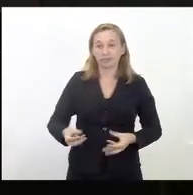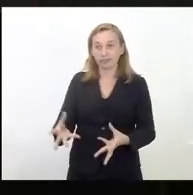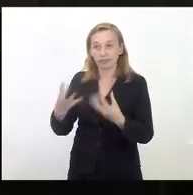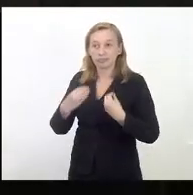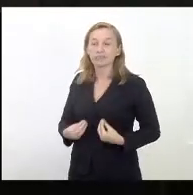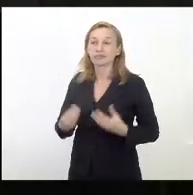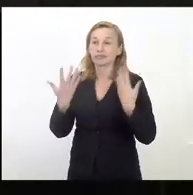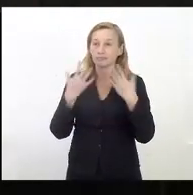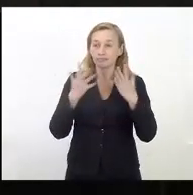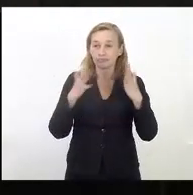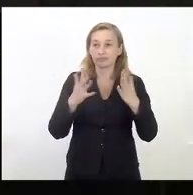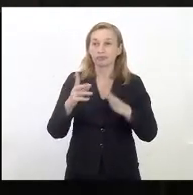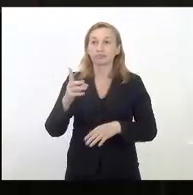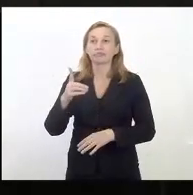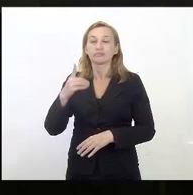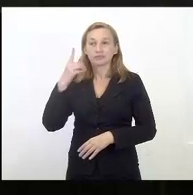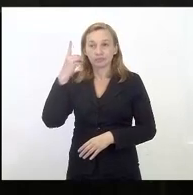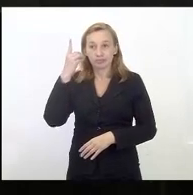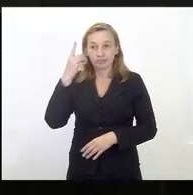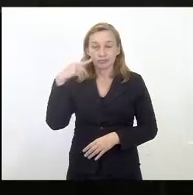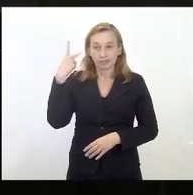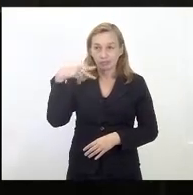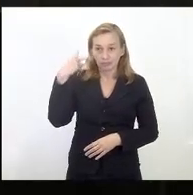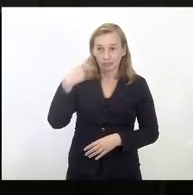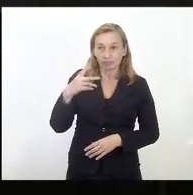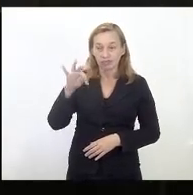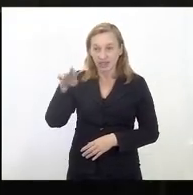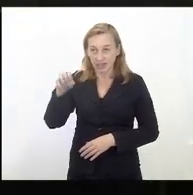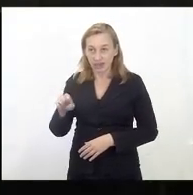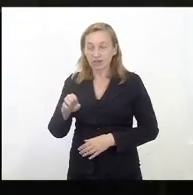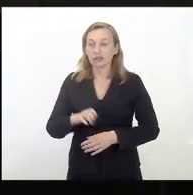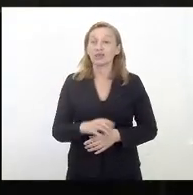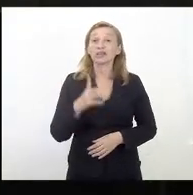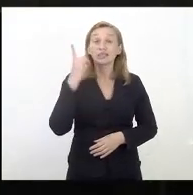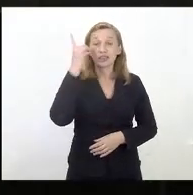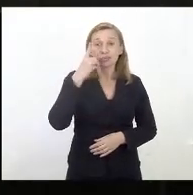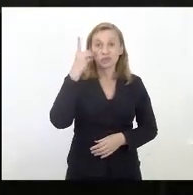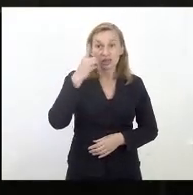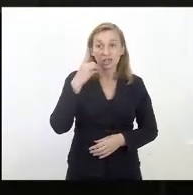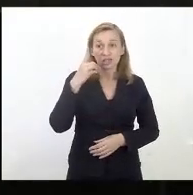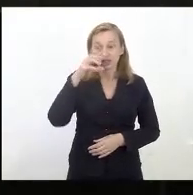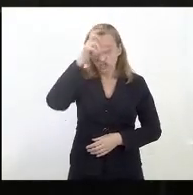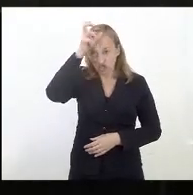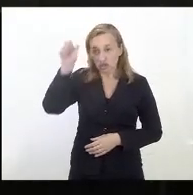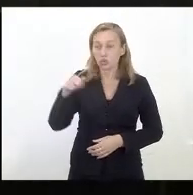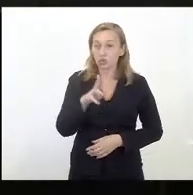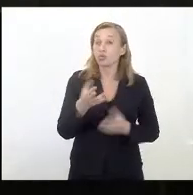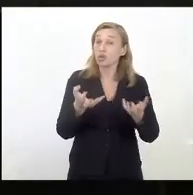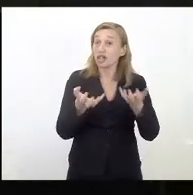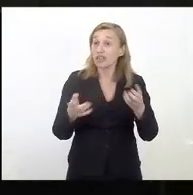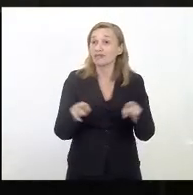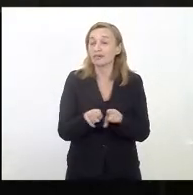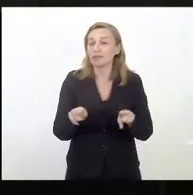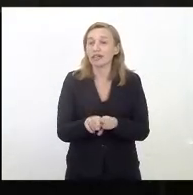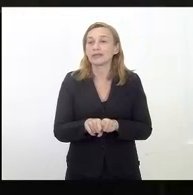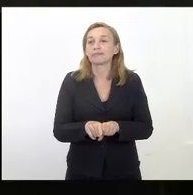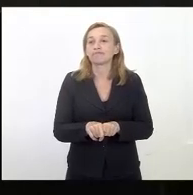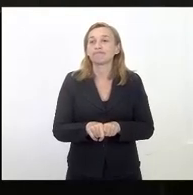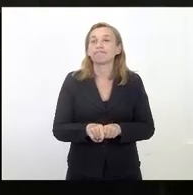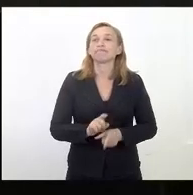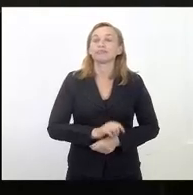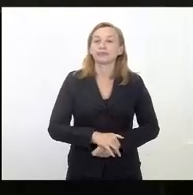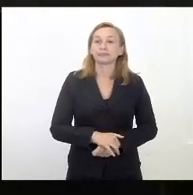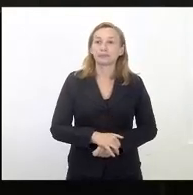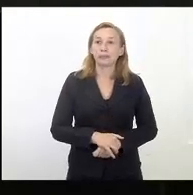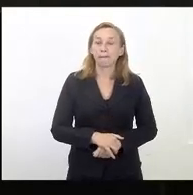do visual da vereadora Tainá de Paula pela iniciativa deputada a tia Ju eu queria também agora tomando o